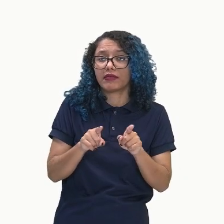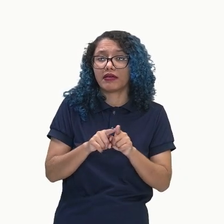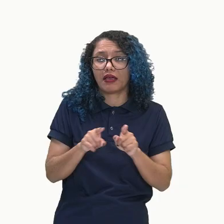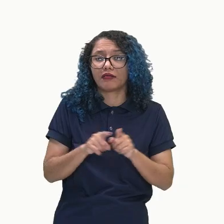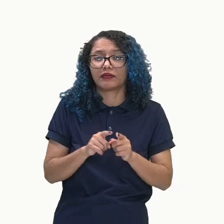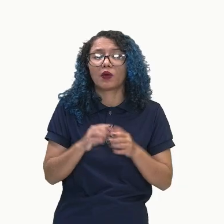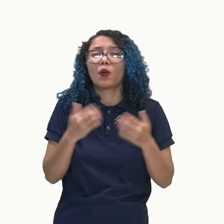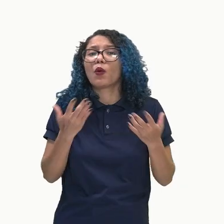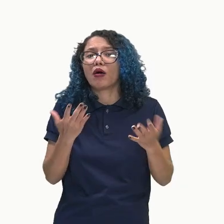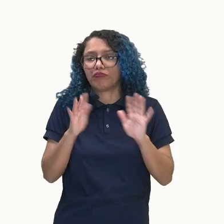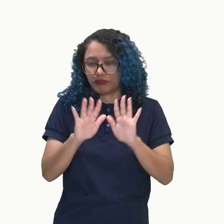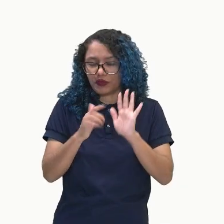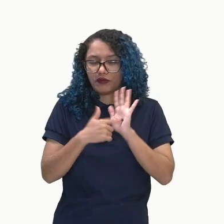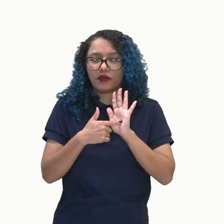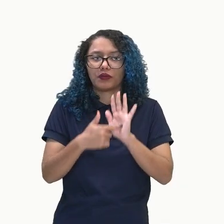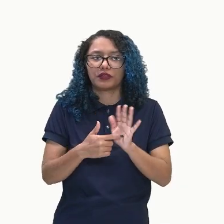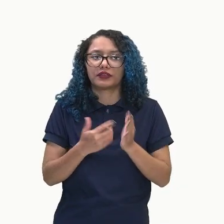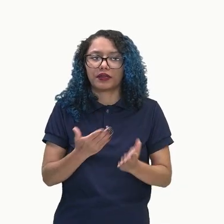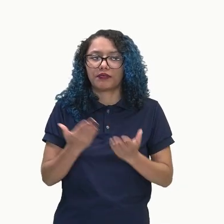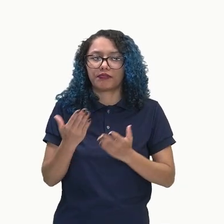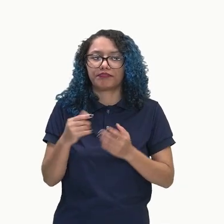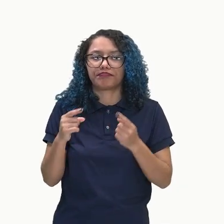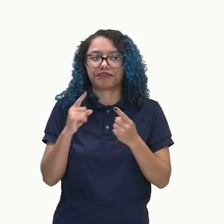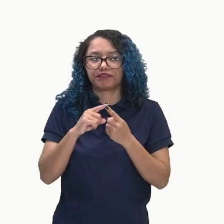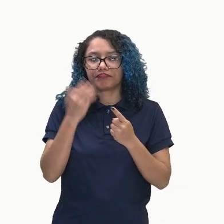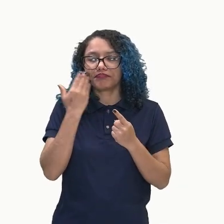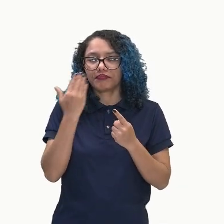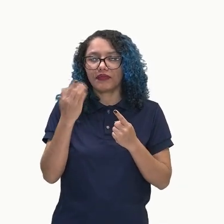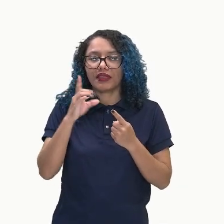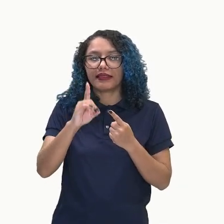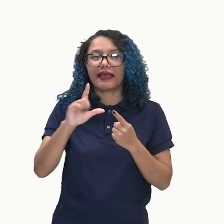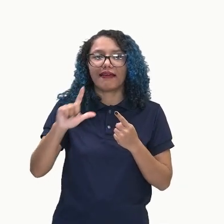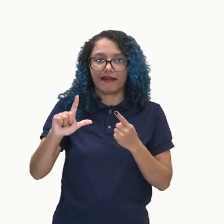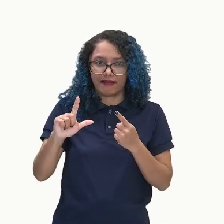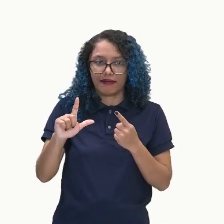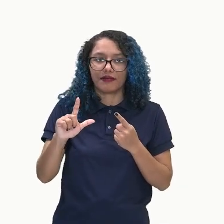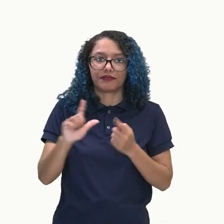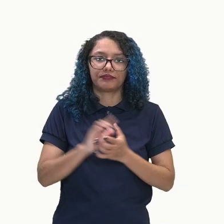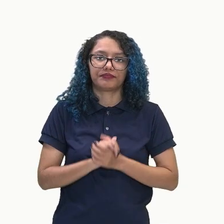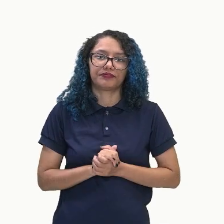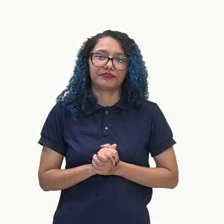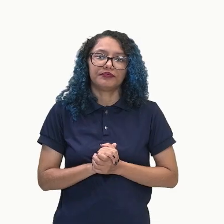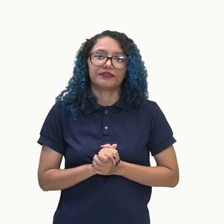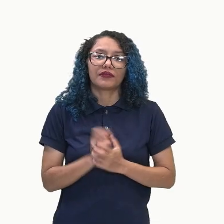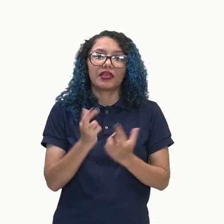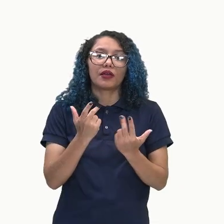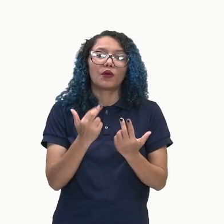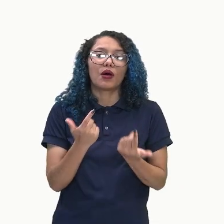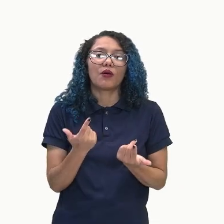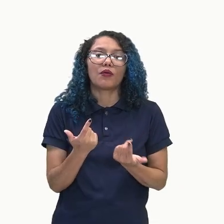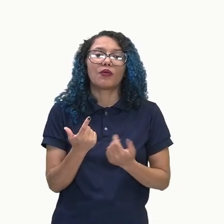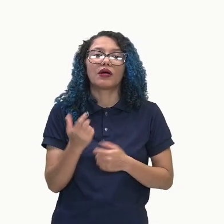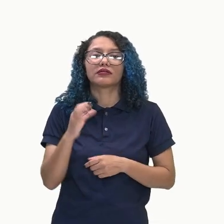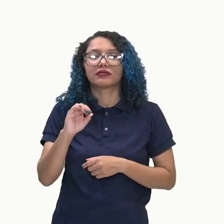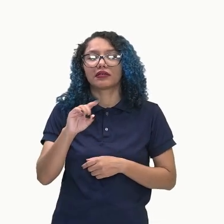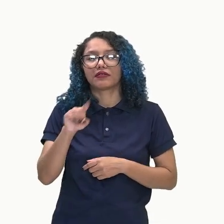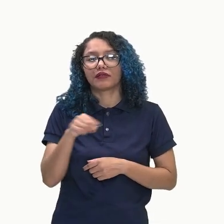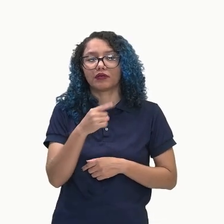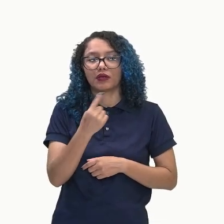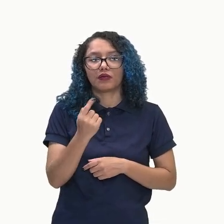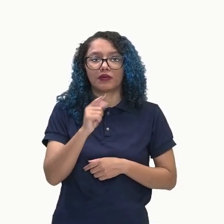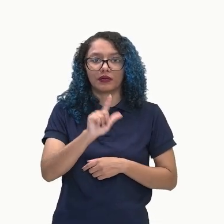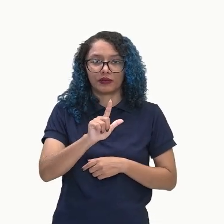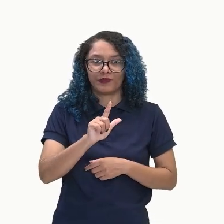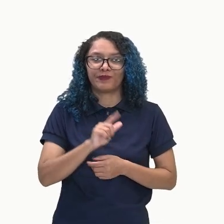são quem? Nós começamos ali pelo decilitro. O decilitro corresponde a 1/10